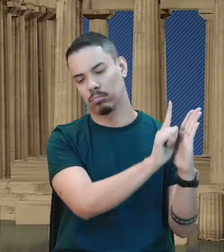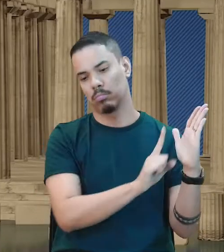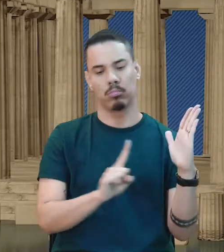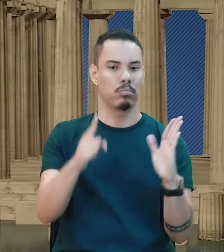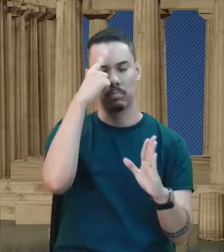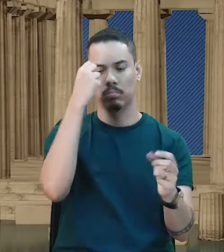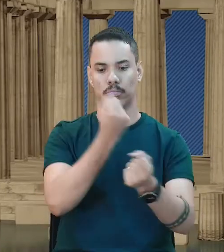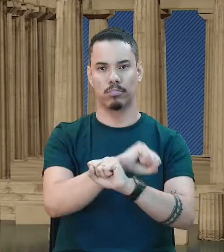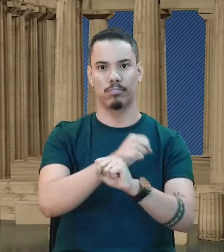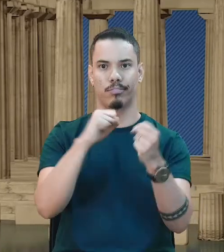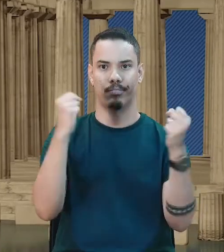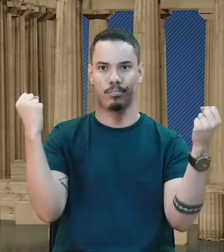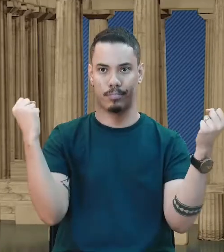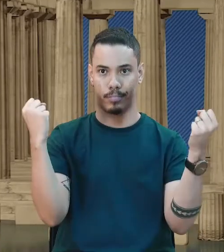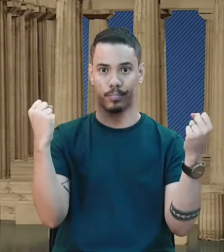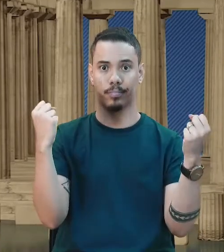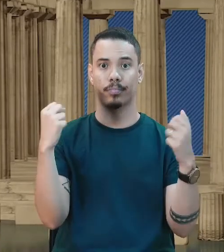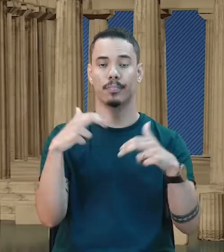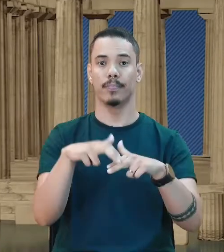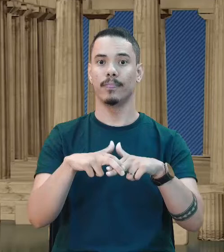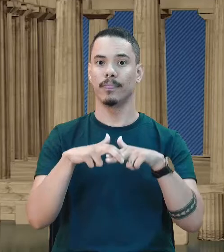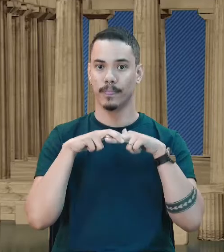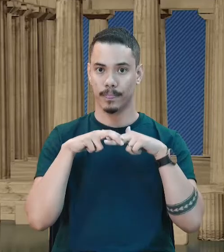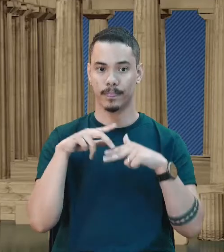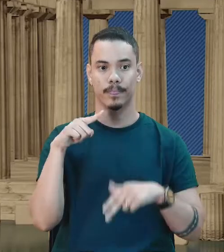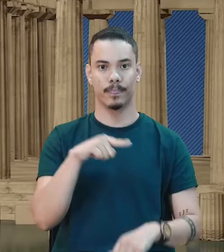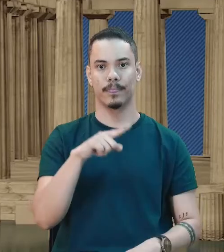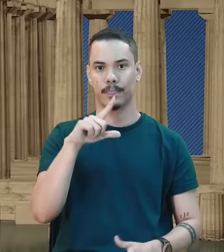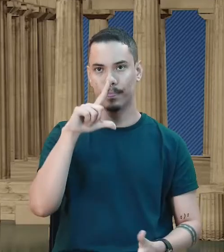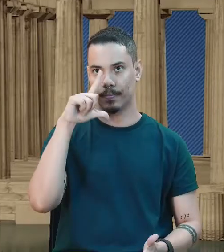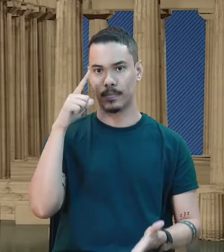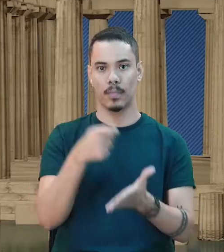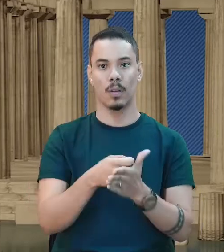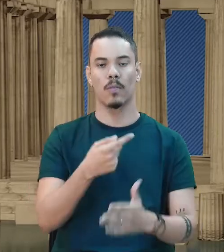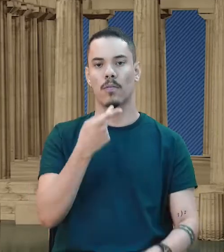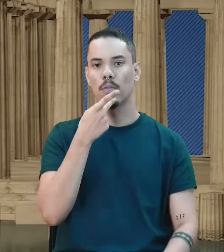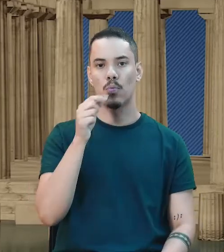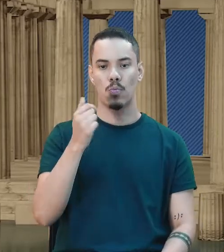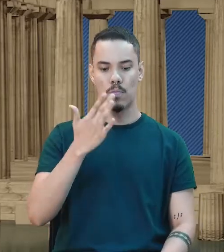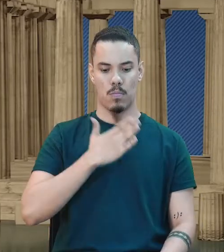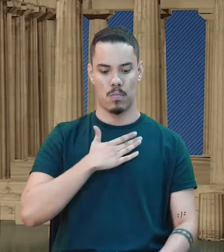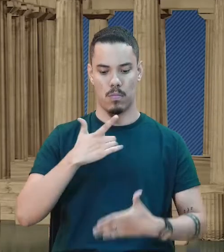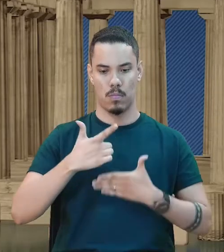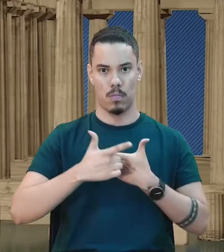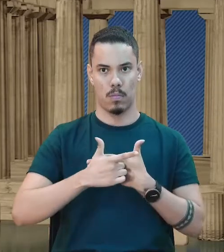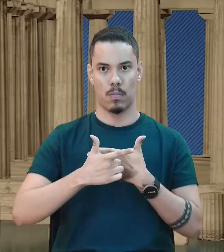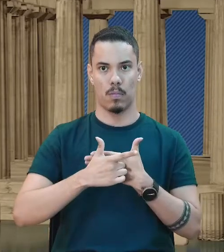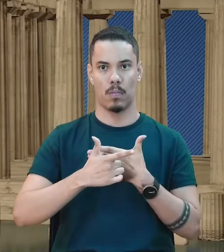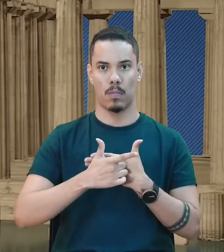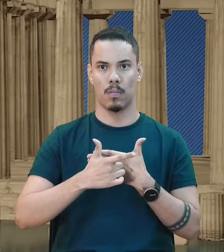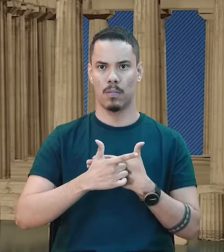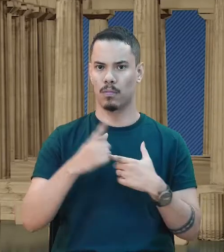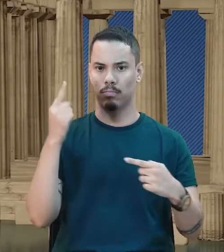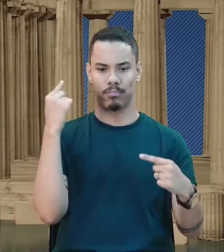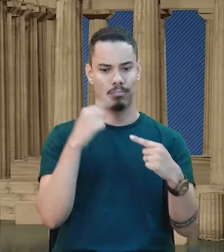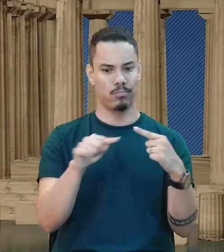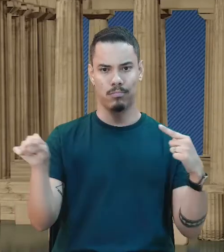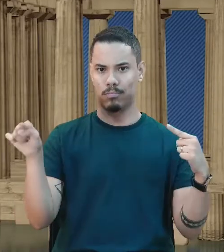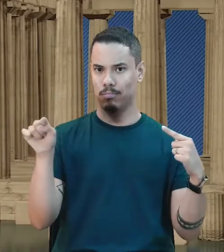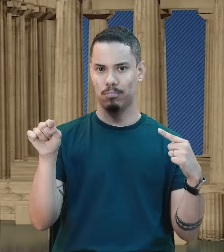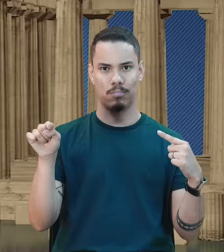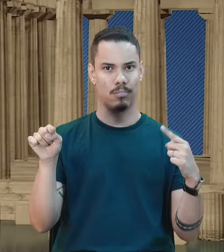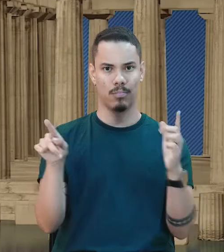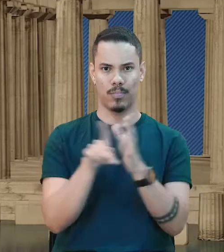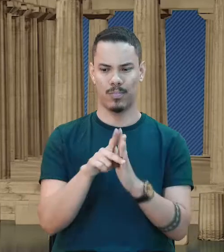gregos. E ela determina que o seu papel não condiz com o papel do